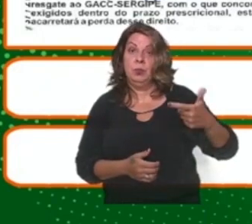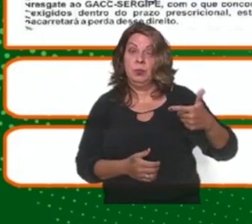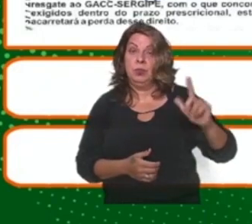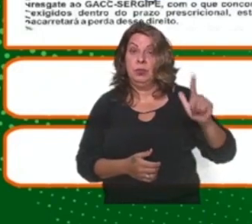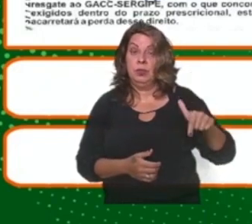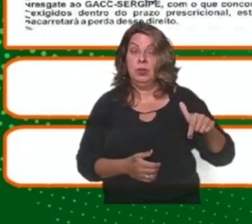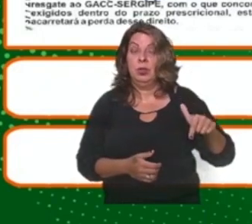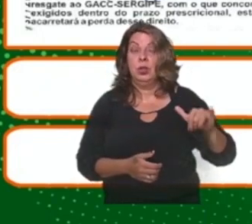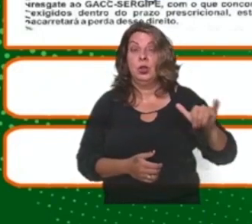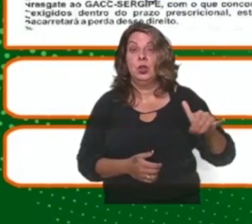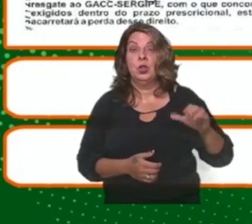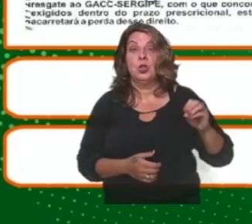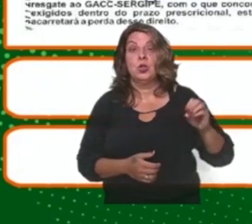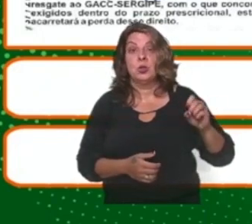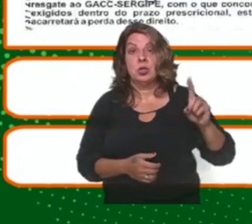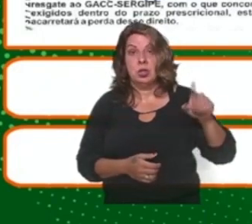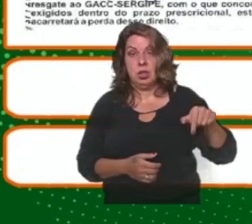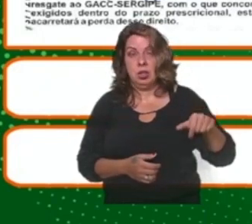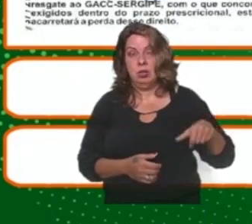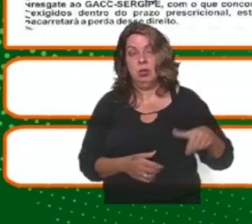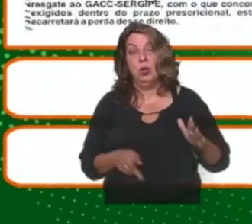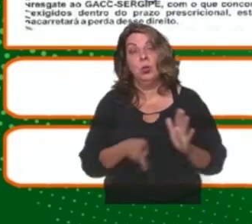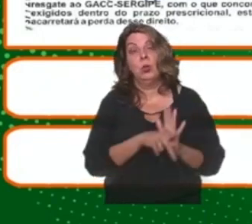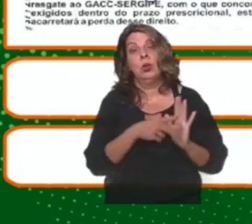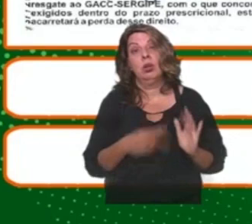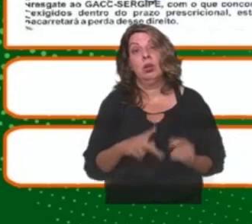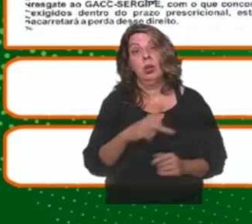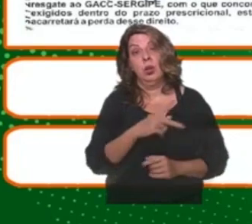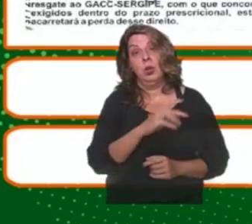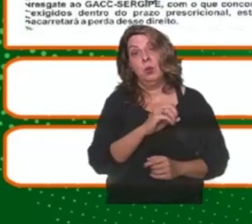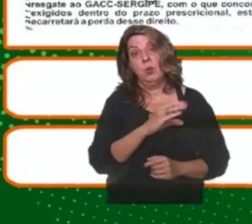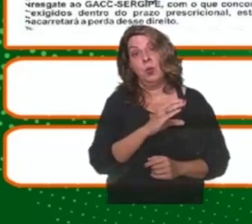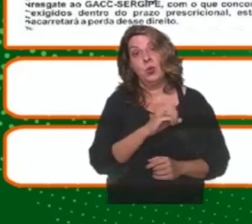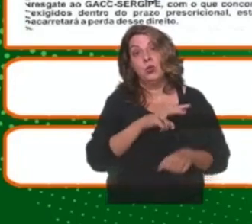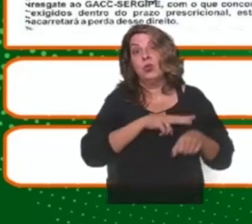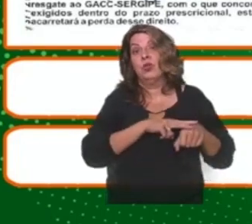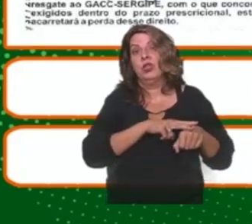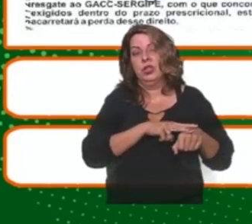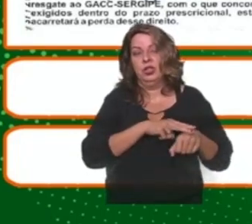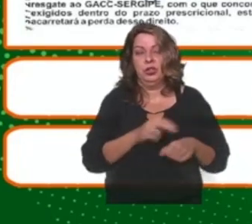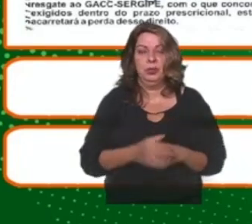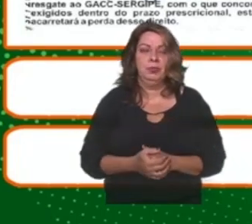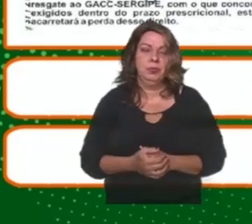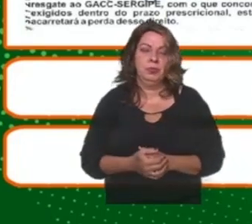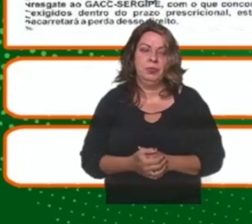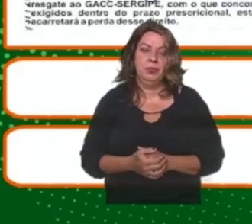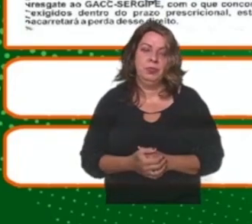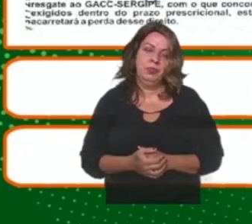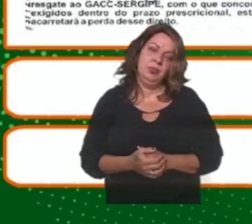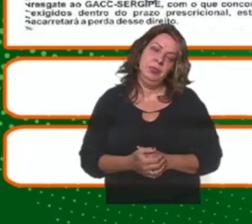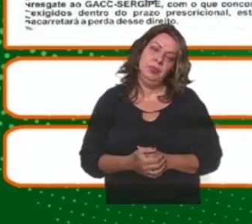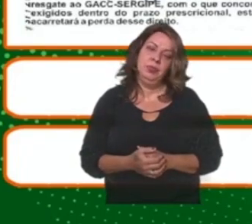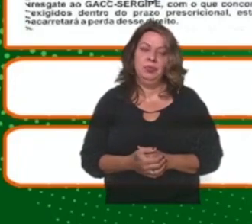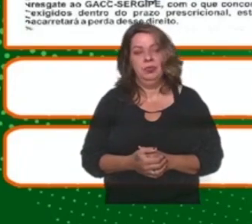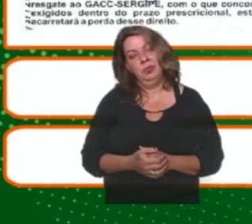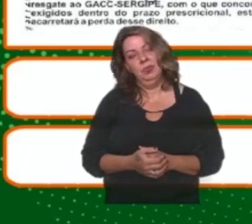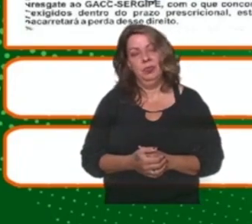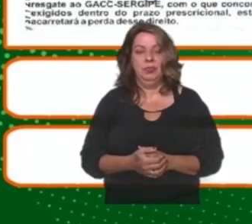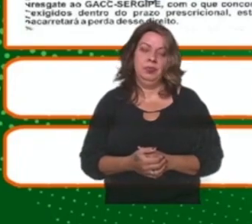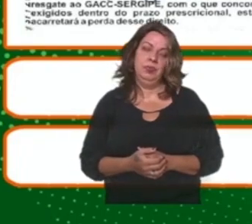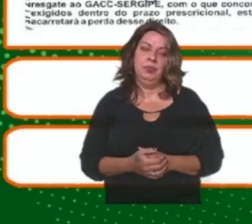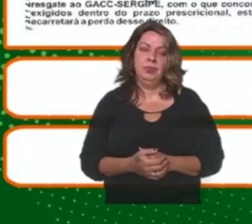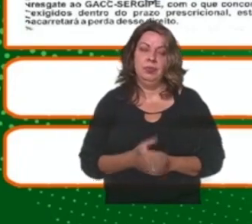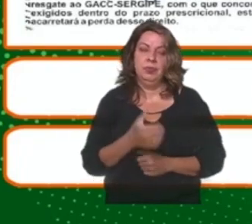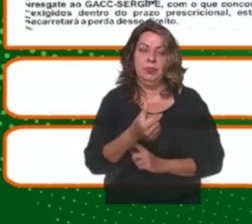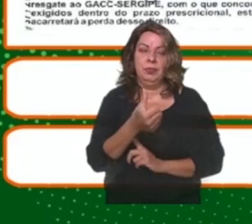Vicente Ferreira aqui de Poço Verde, a galega pé quente da Regional Estância, parabéns. Olha aí, ó, também tem o Gira Sergipe